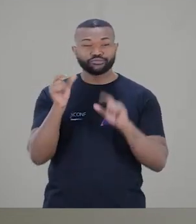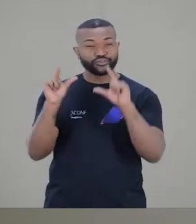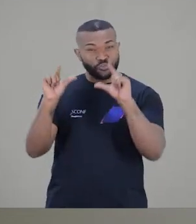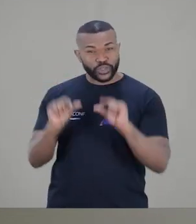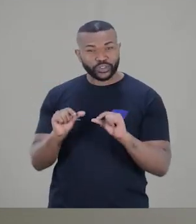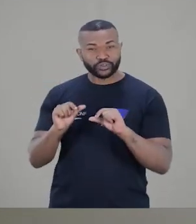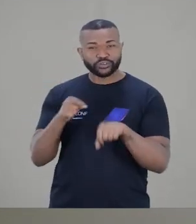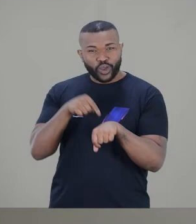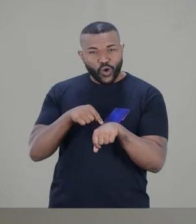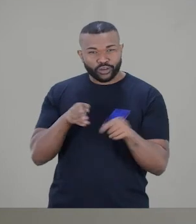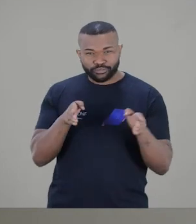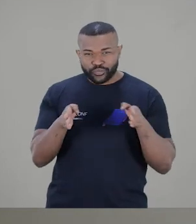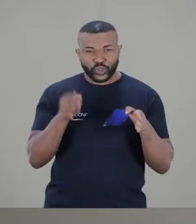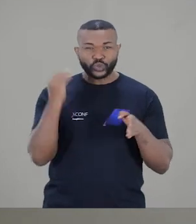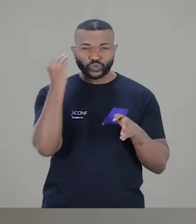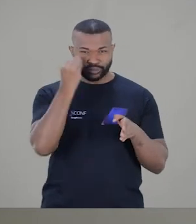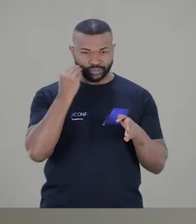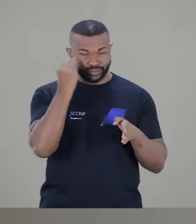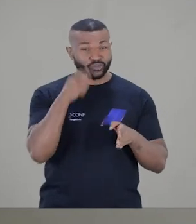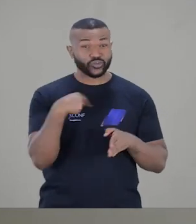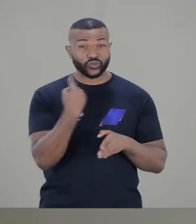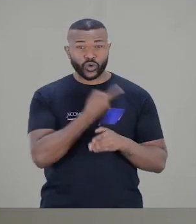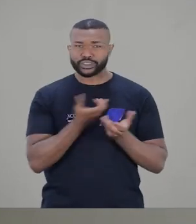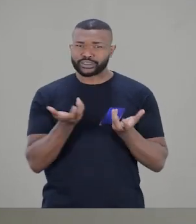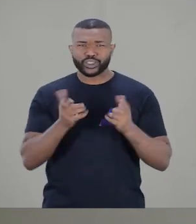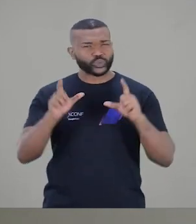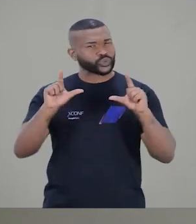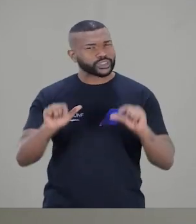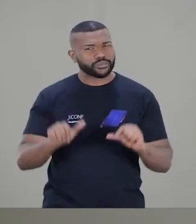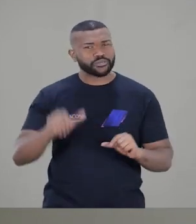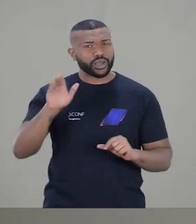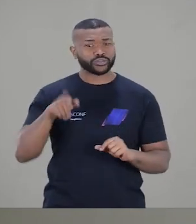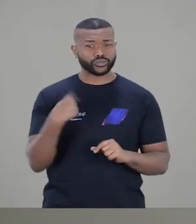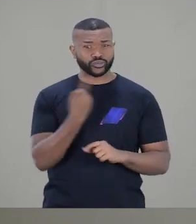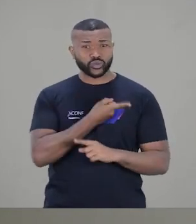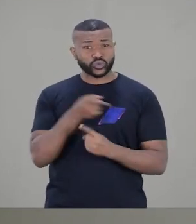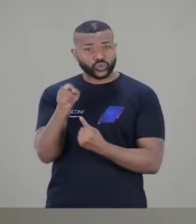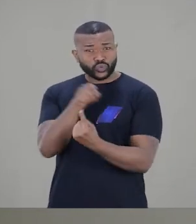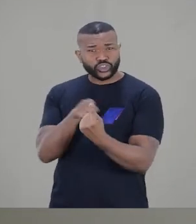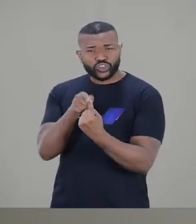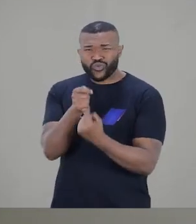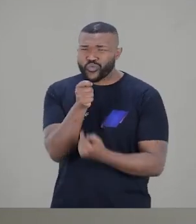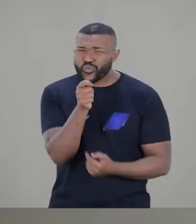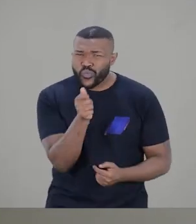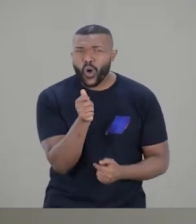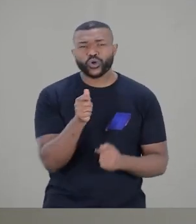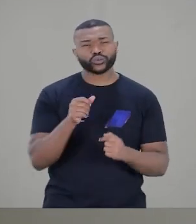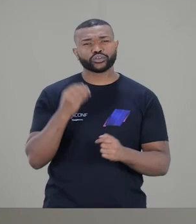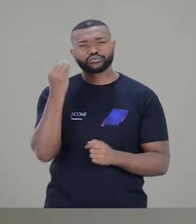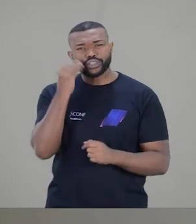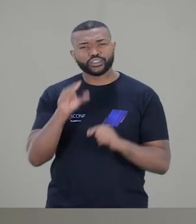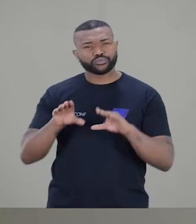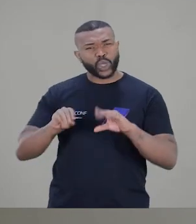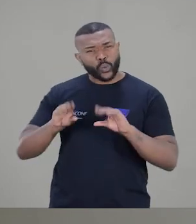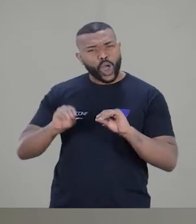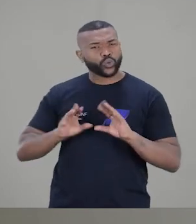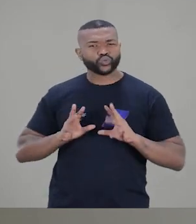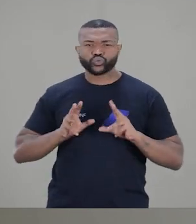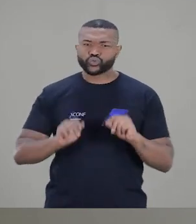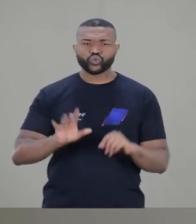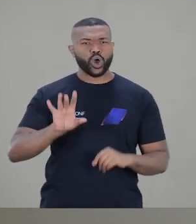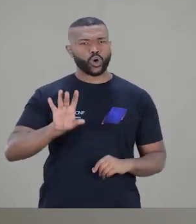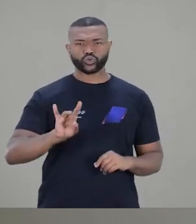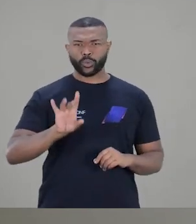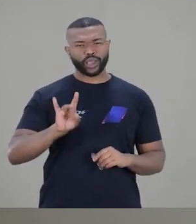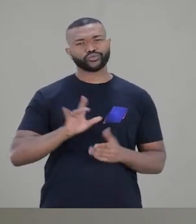desse período de testes. E a gente quer reduzir muito mais. O nosso objetivo é ter pouquíssimos testes manuais e deixar tudo